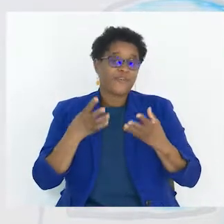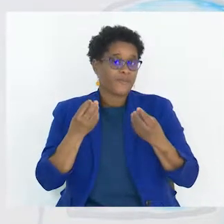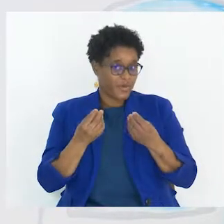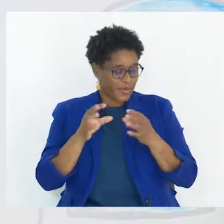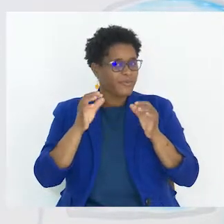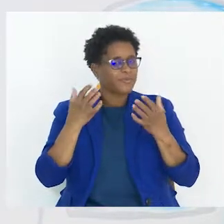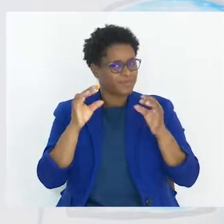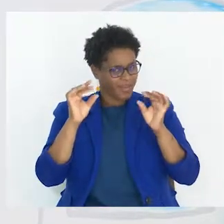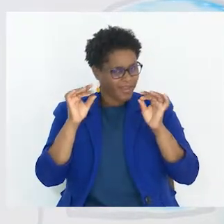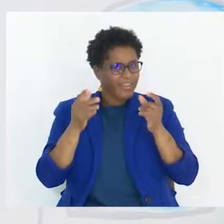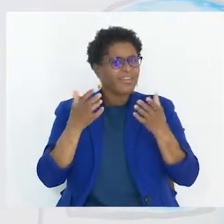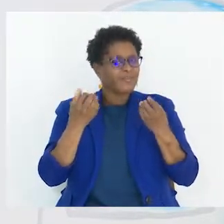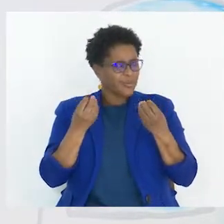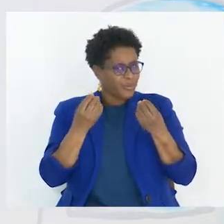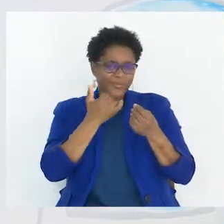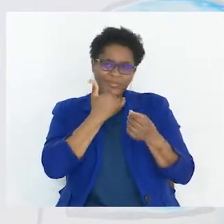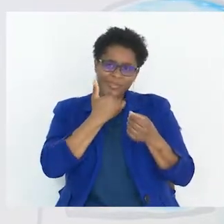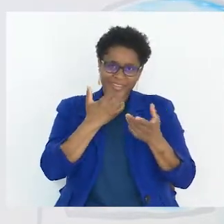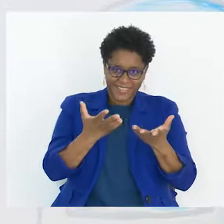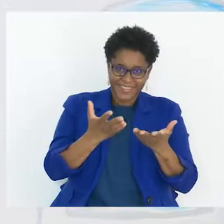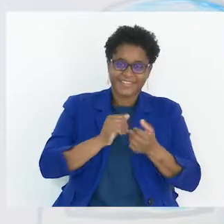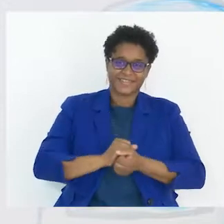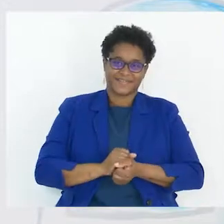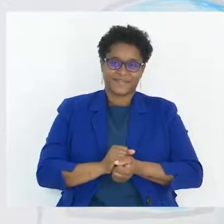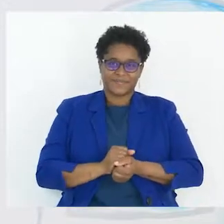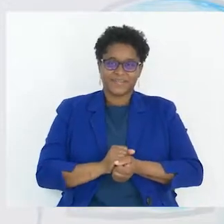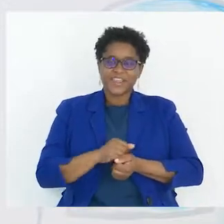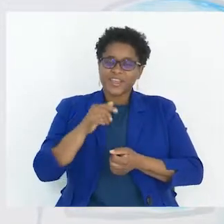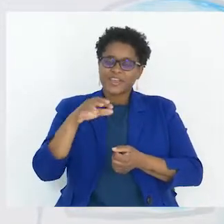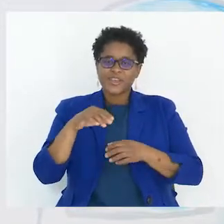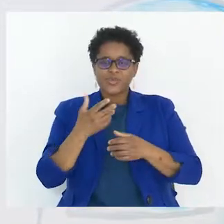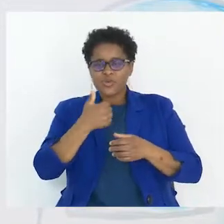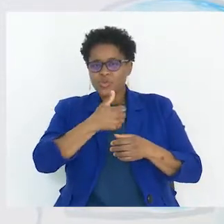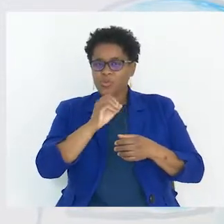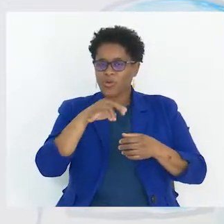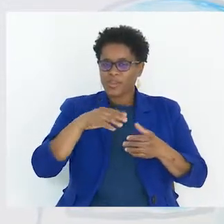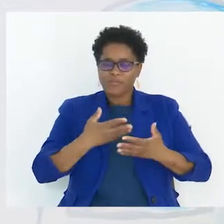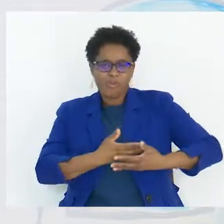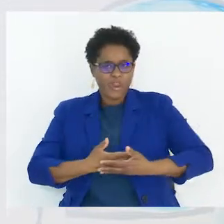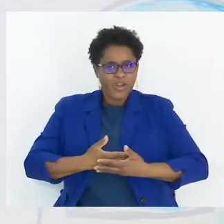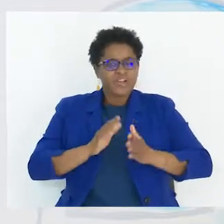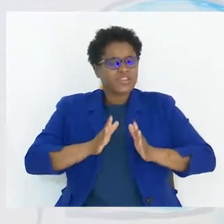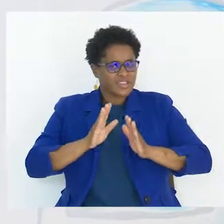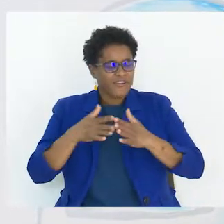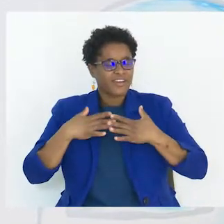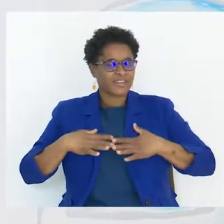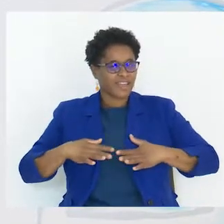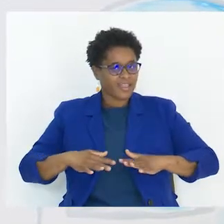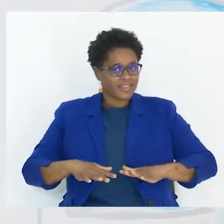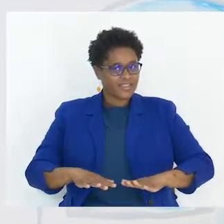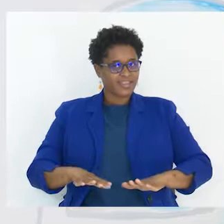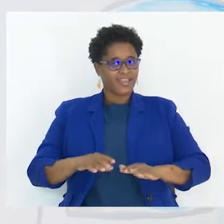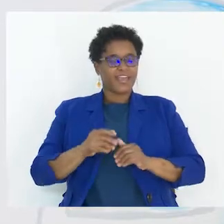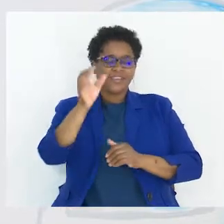Tanto que foi muito divertido e bem animada, não é? Que os bonecos já foram